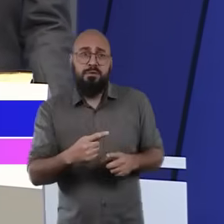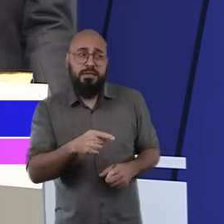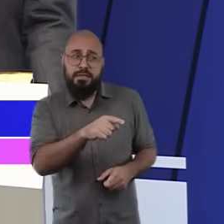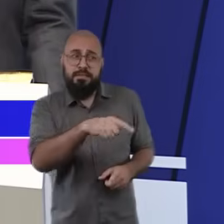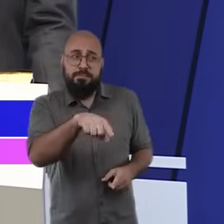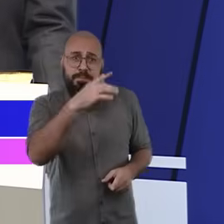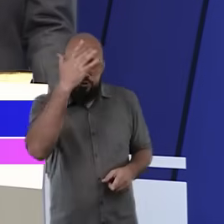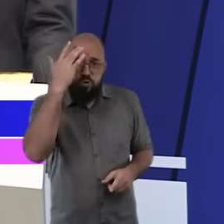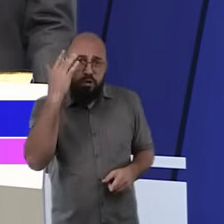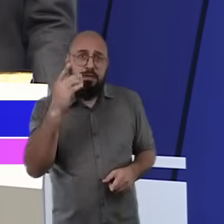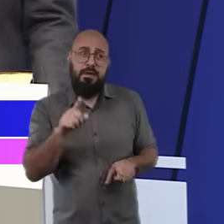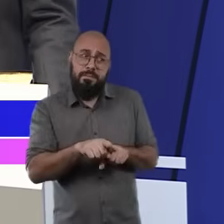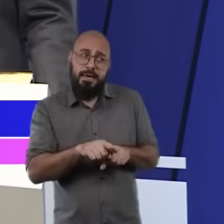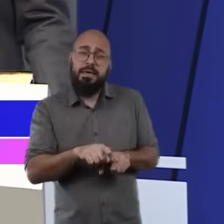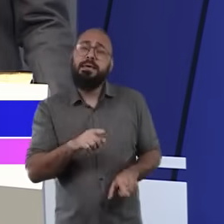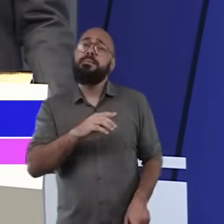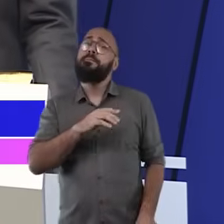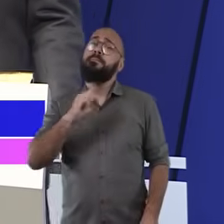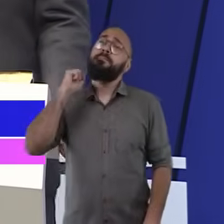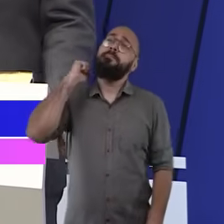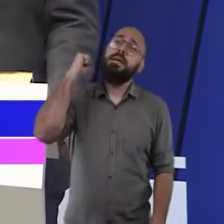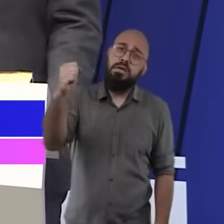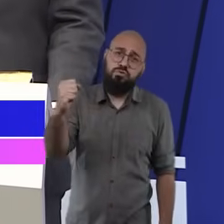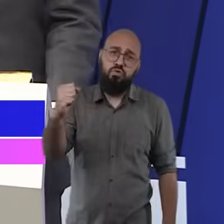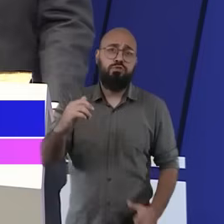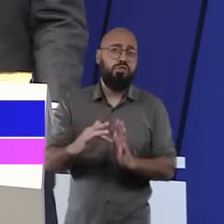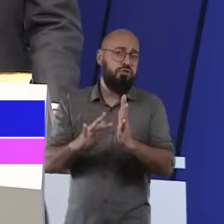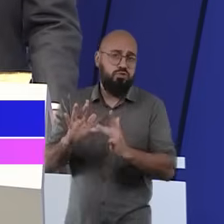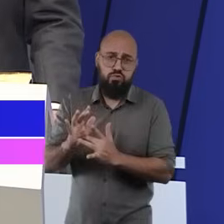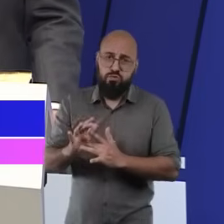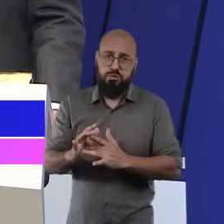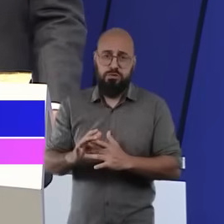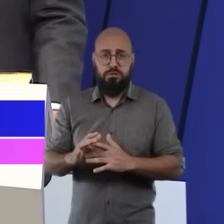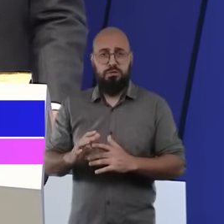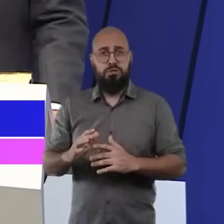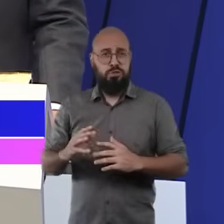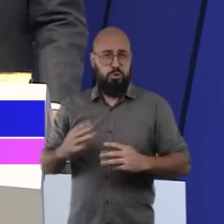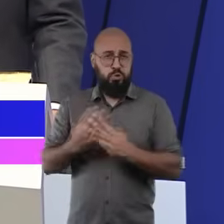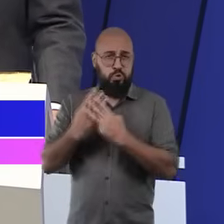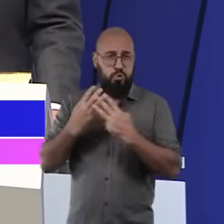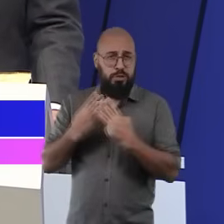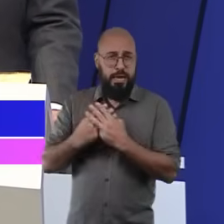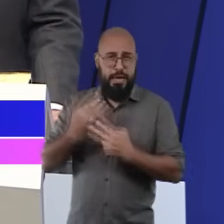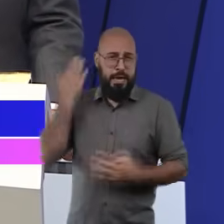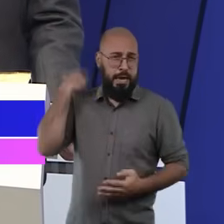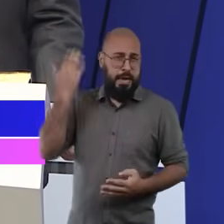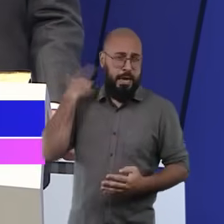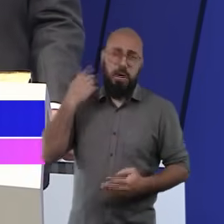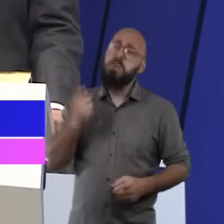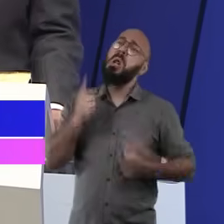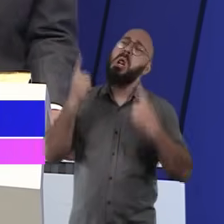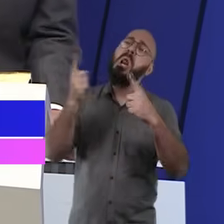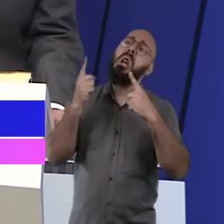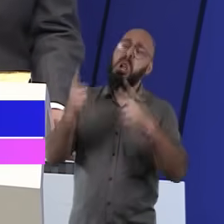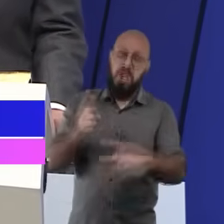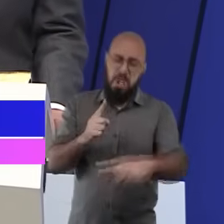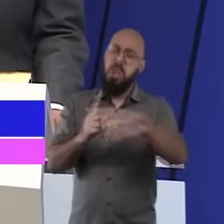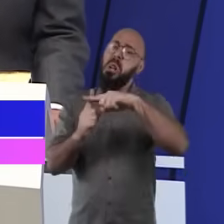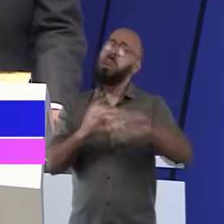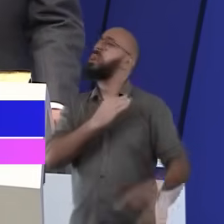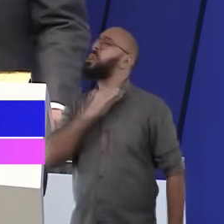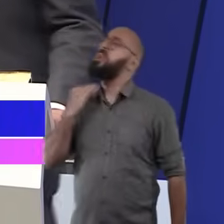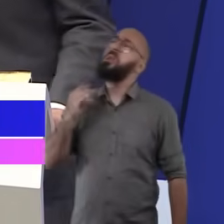os soldados, os inimigos da verdade, aqueles que o julgaram, que o condenaram, que gritaram,